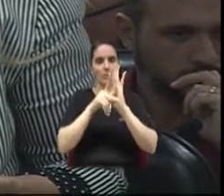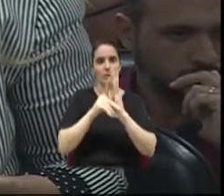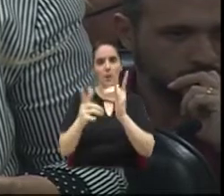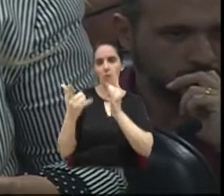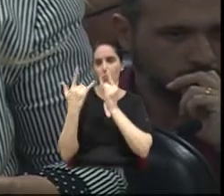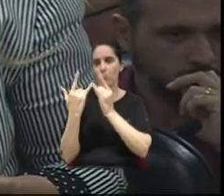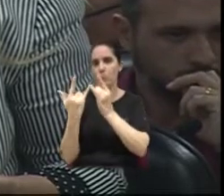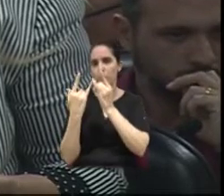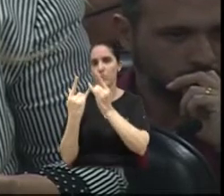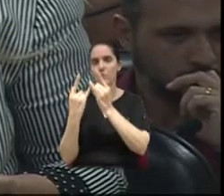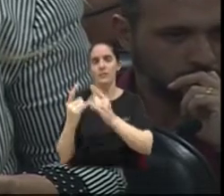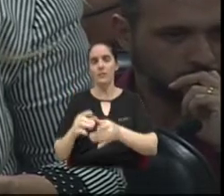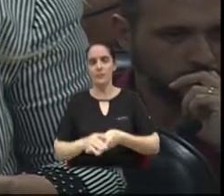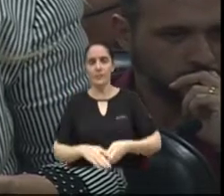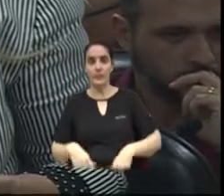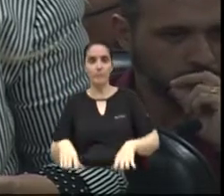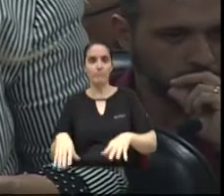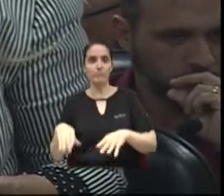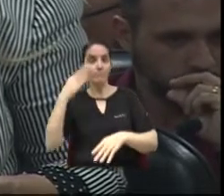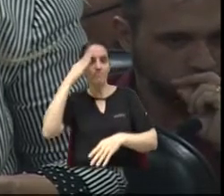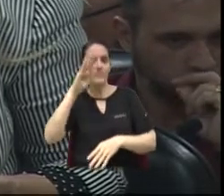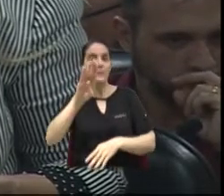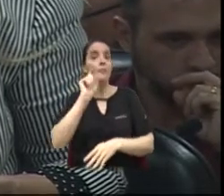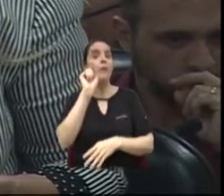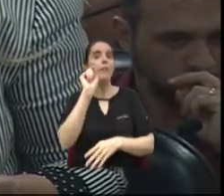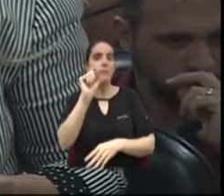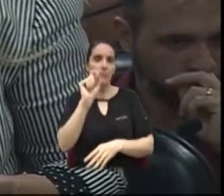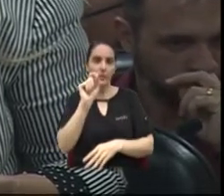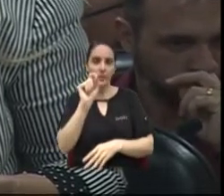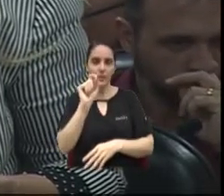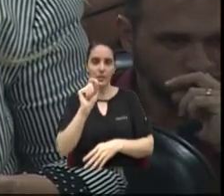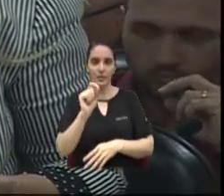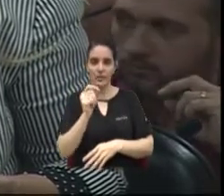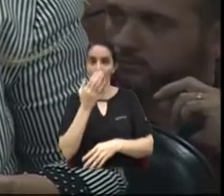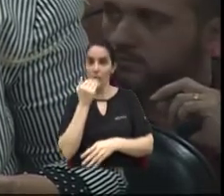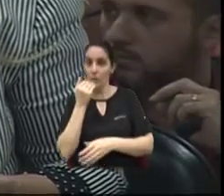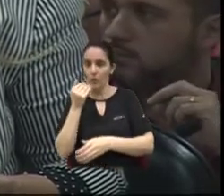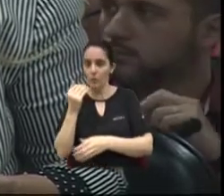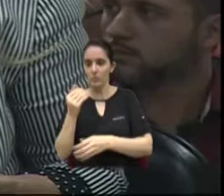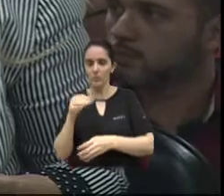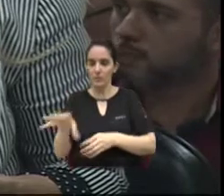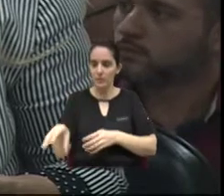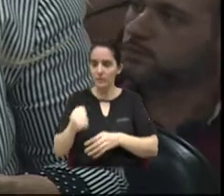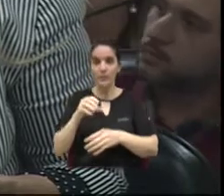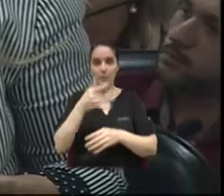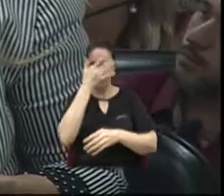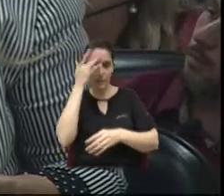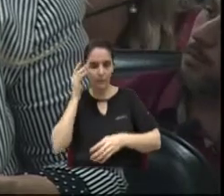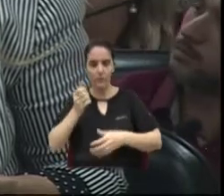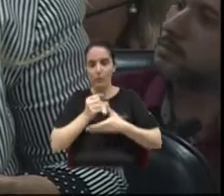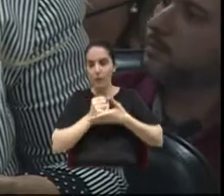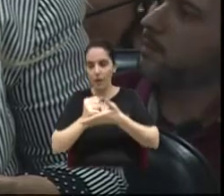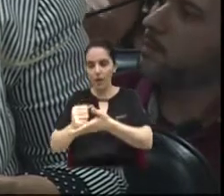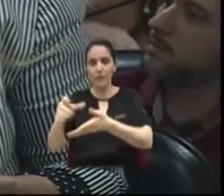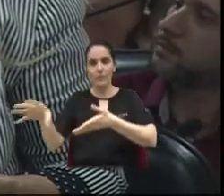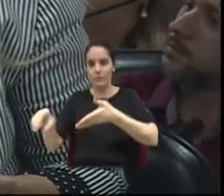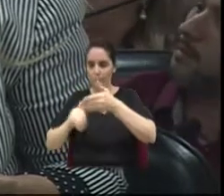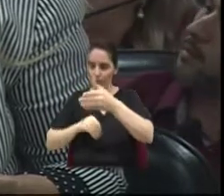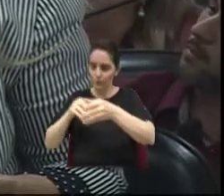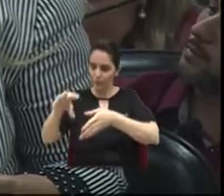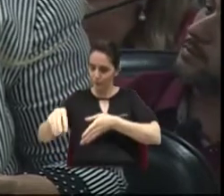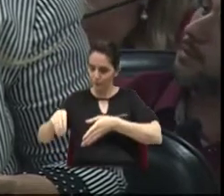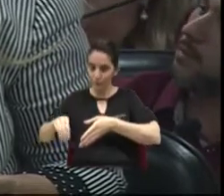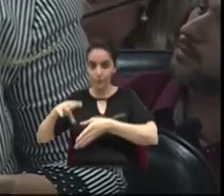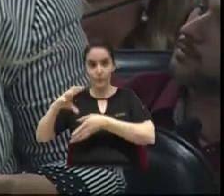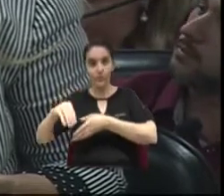ação principal deste evento é arrecadar alimentos não perecíveis ou materiais que poderão